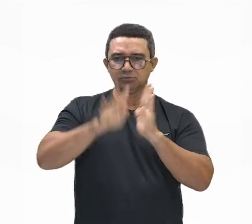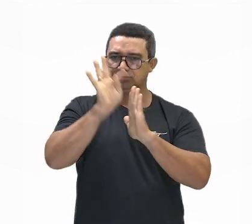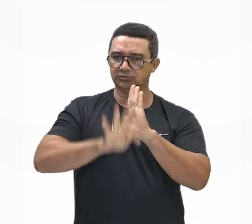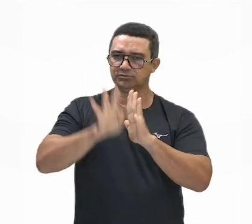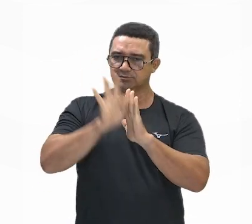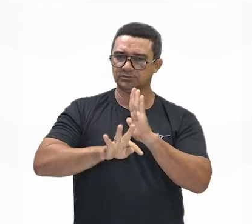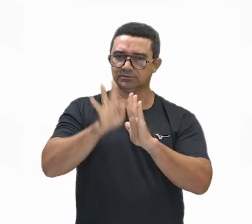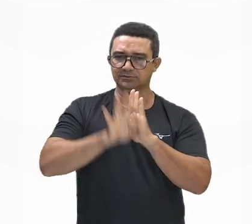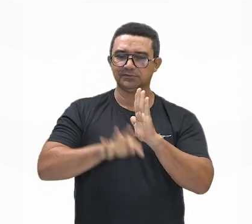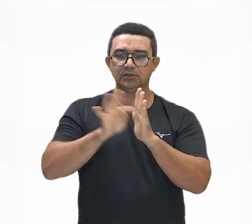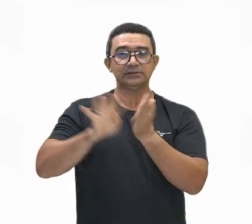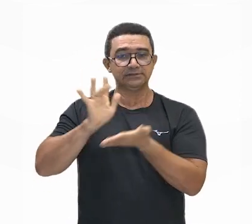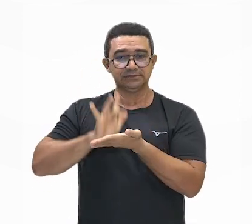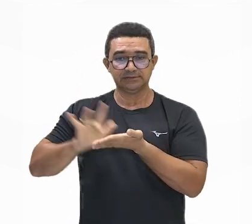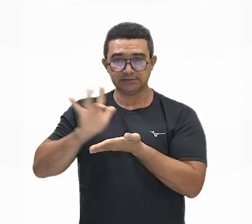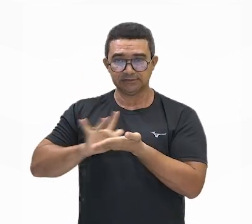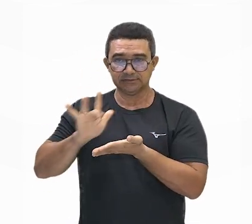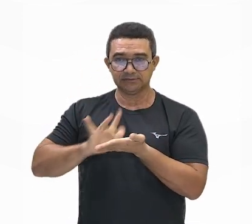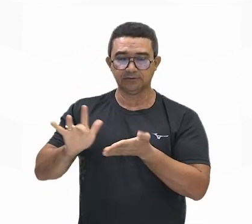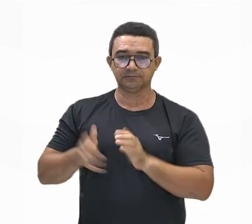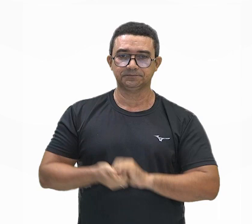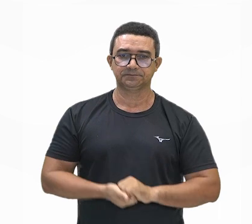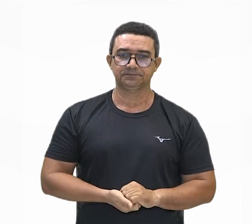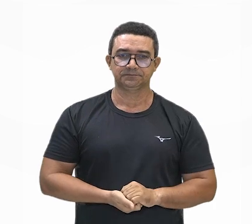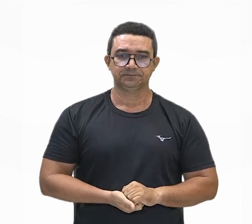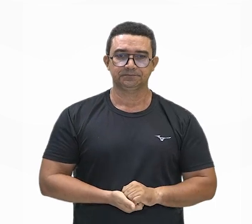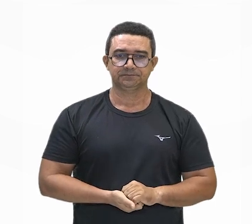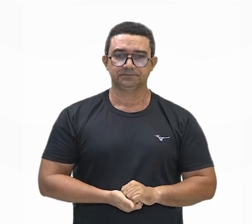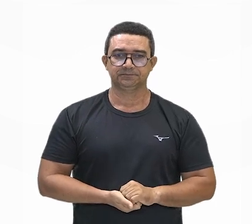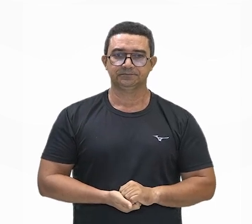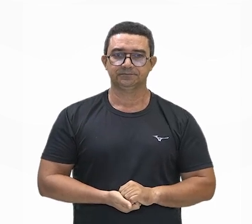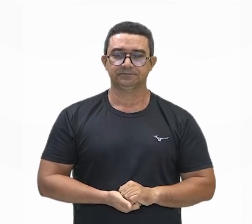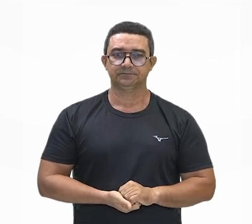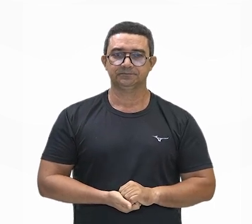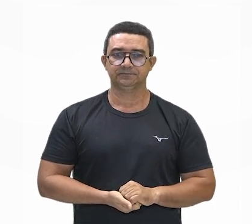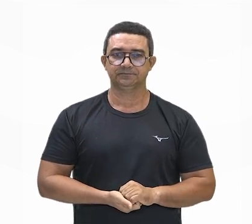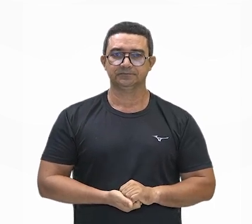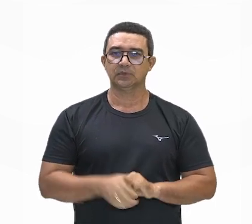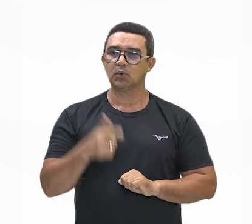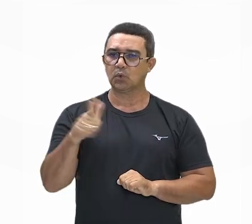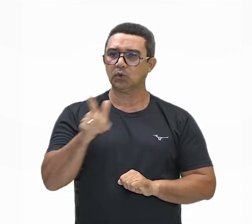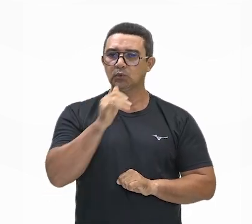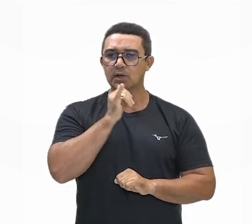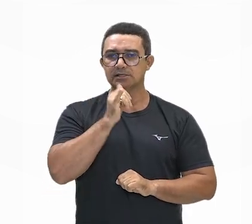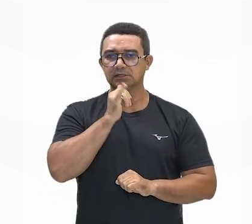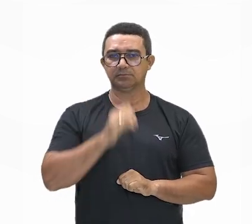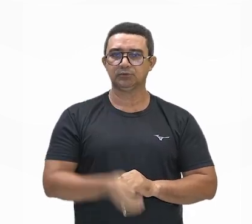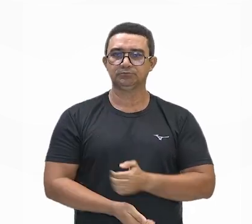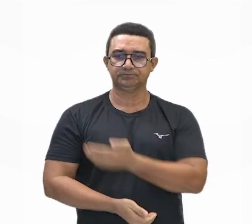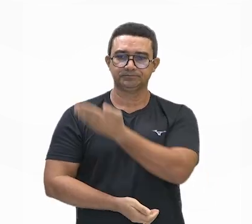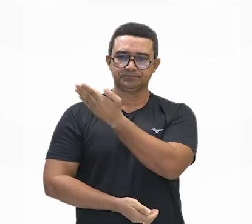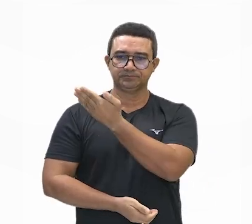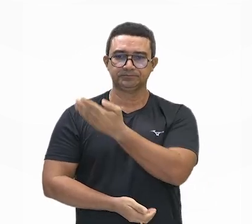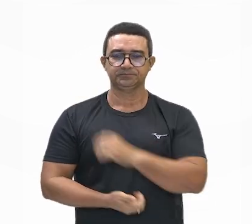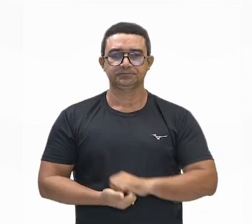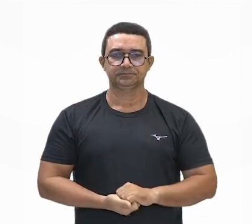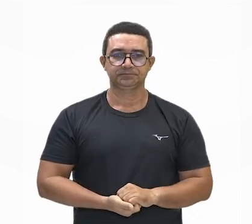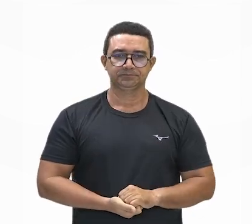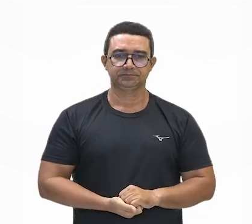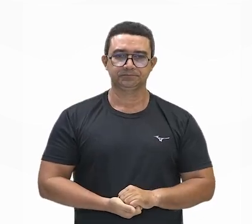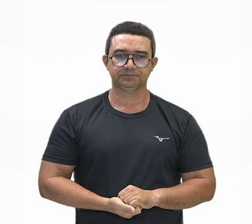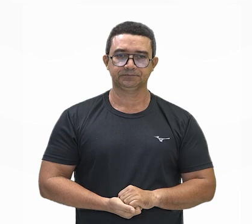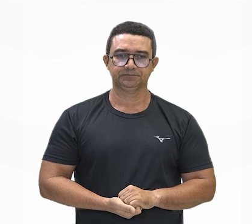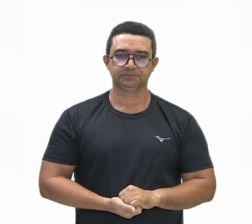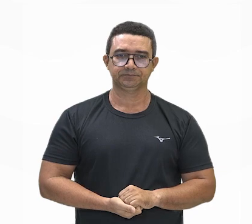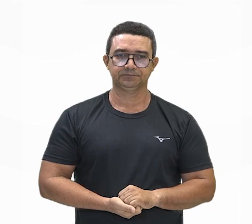digital, ok? E aqui nós vamos para mais um exemplo, nosso último exemplo, que nós falamos